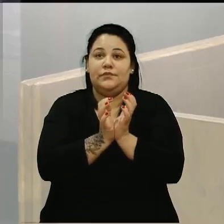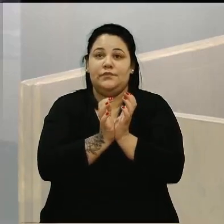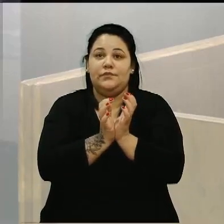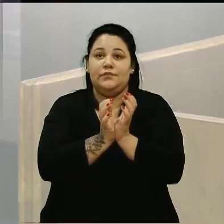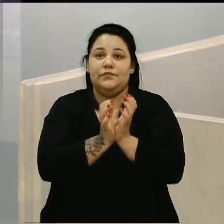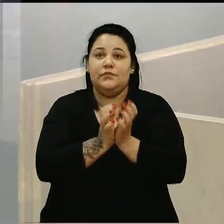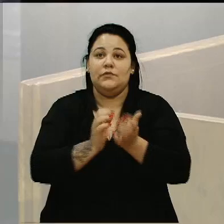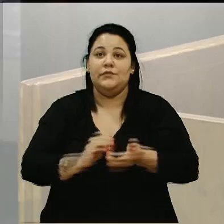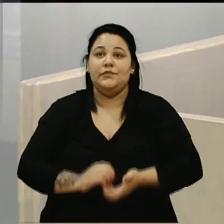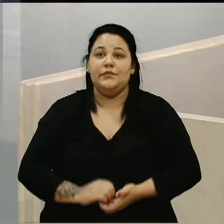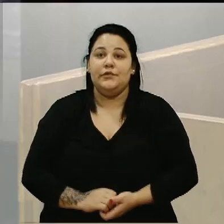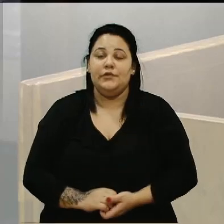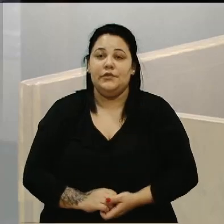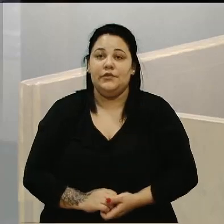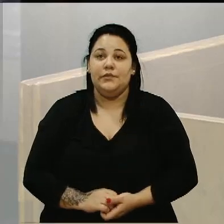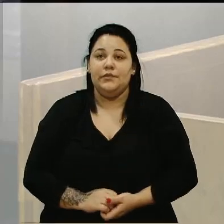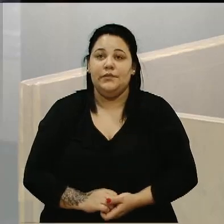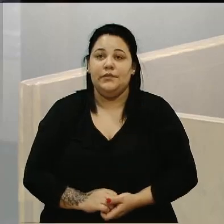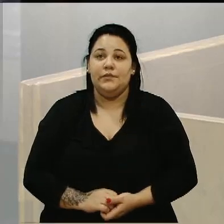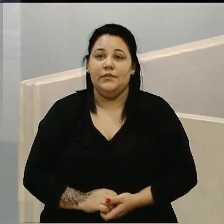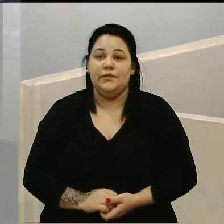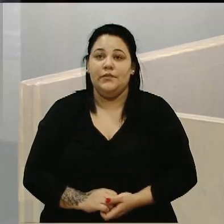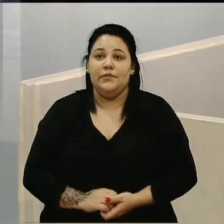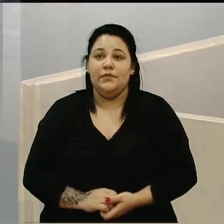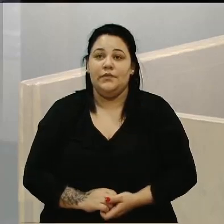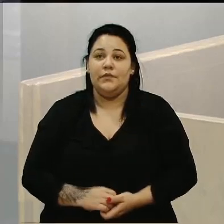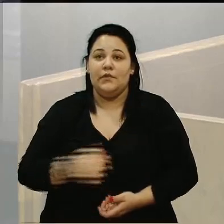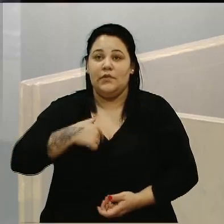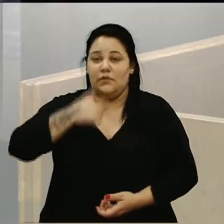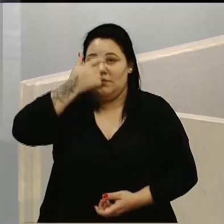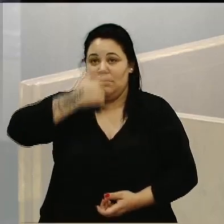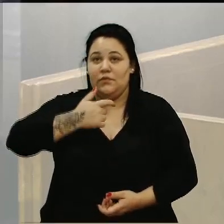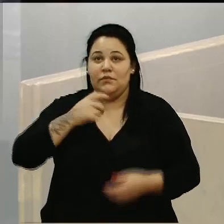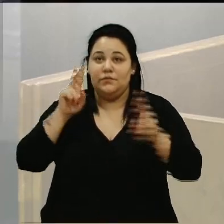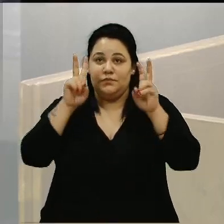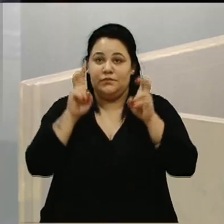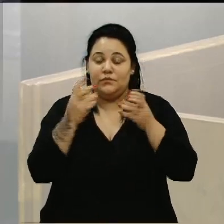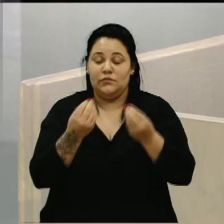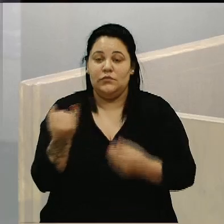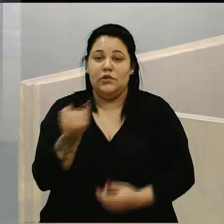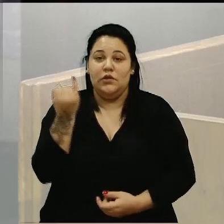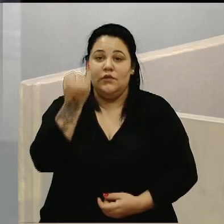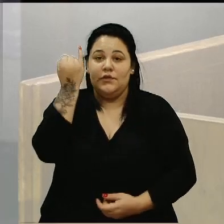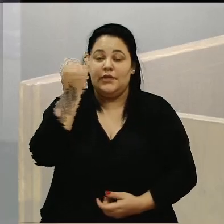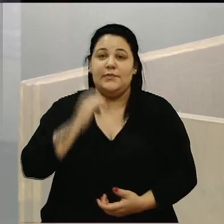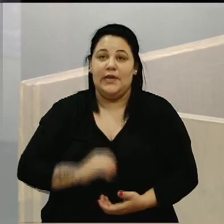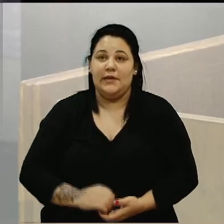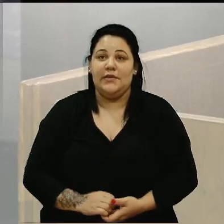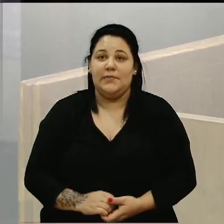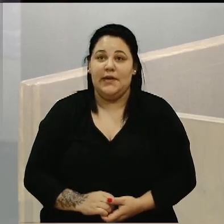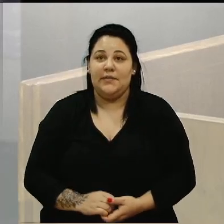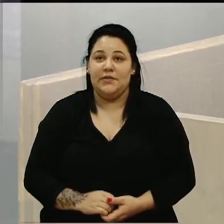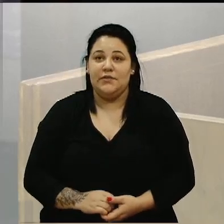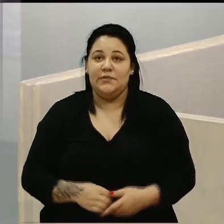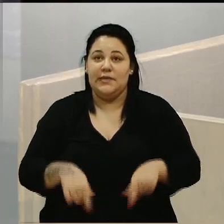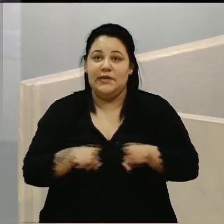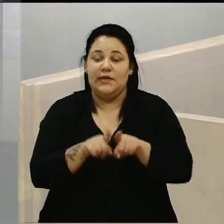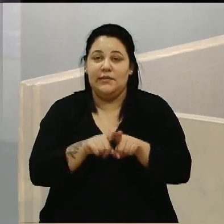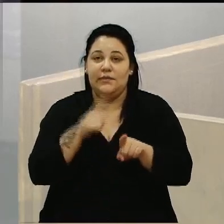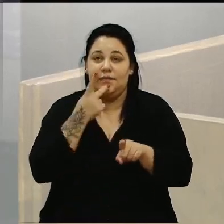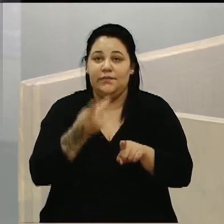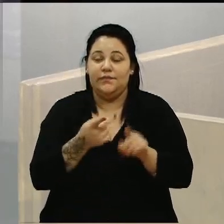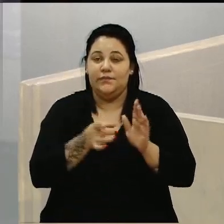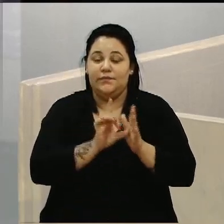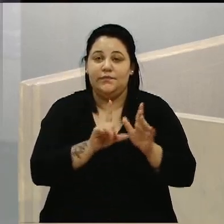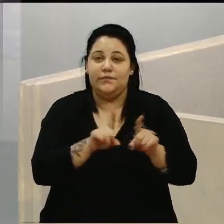Sim, porque eu acho que é um assunto de extrema importância na nossa cidade. Como eu estava falando, quem tem dor,